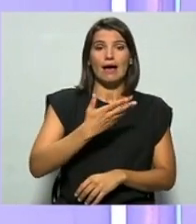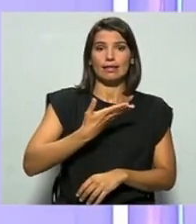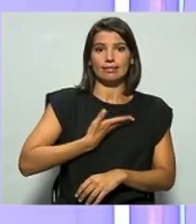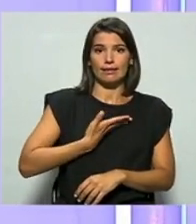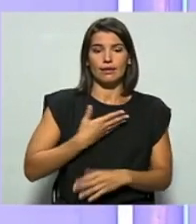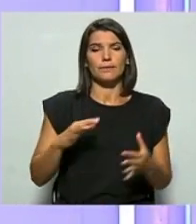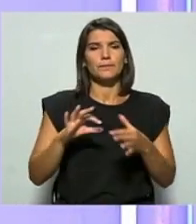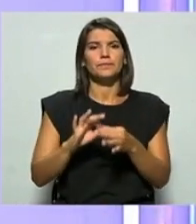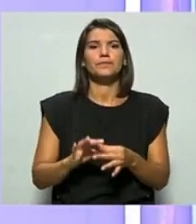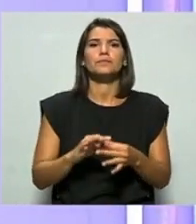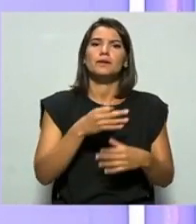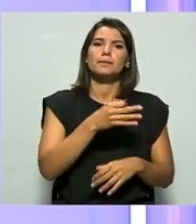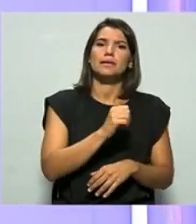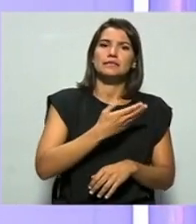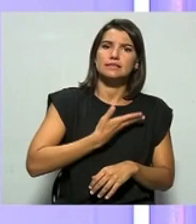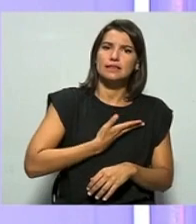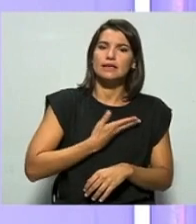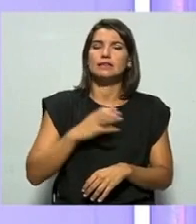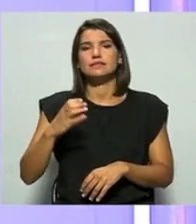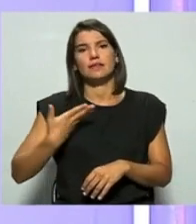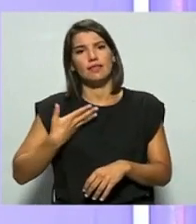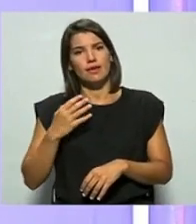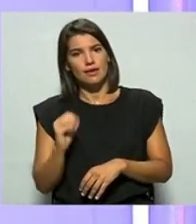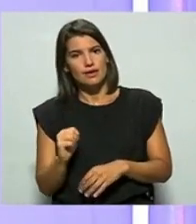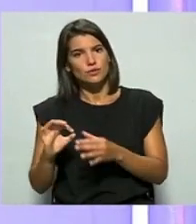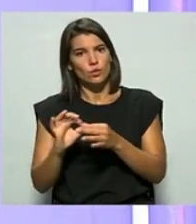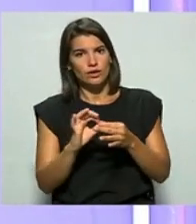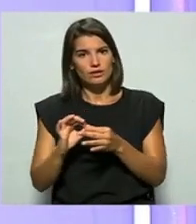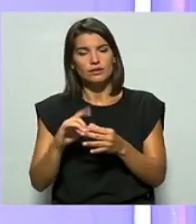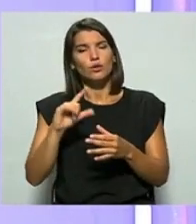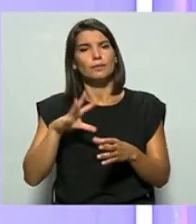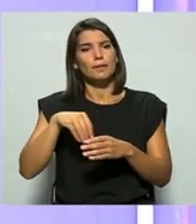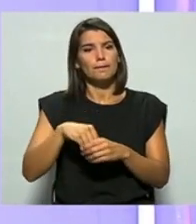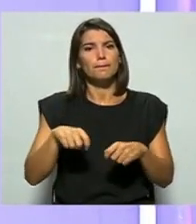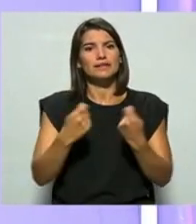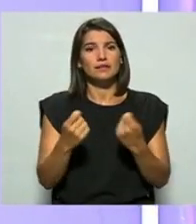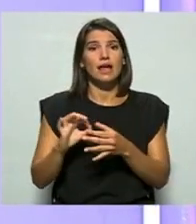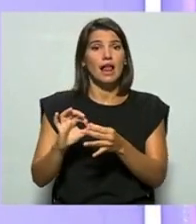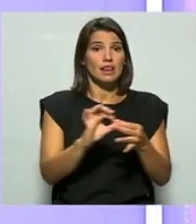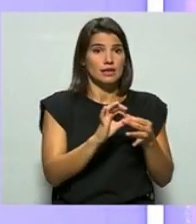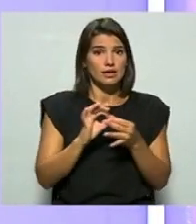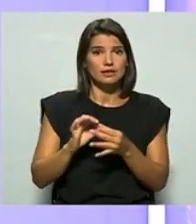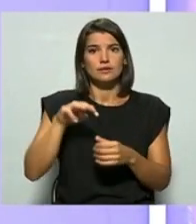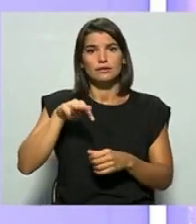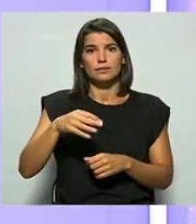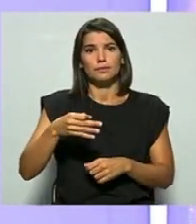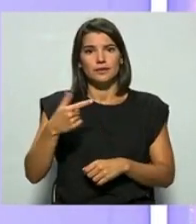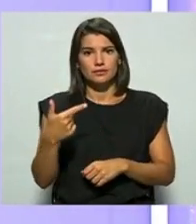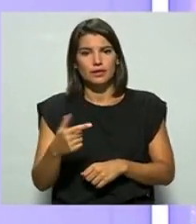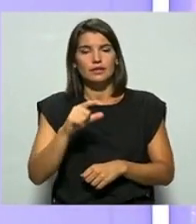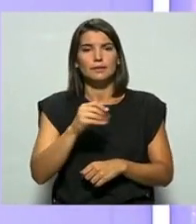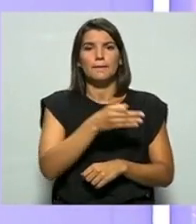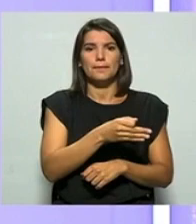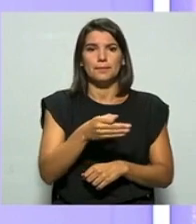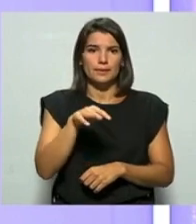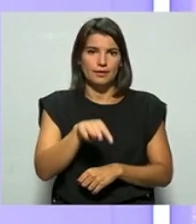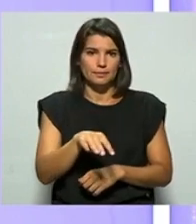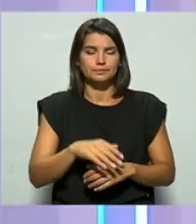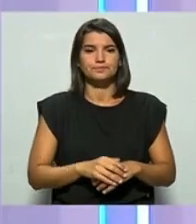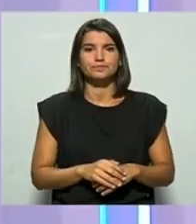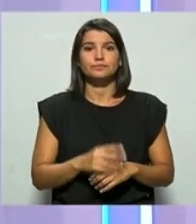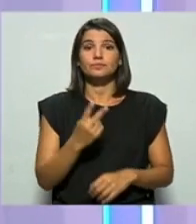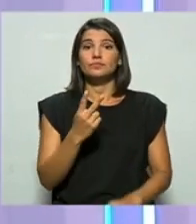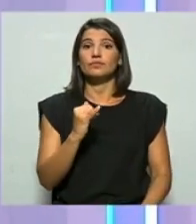uma Coligação do PSD concedesse que integra também os partidos aliança mpt a PM